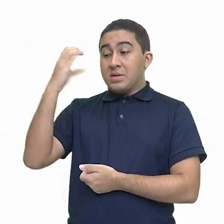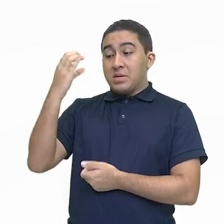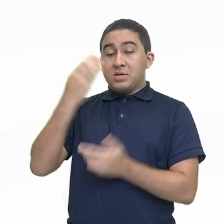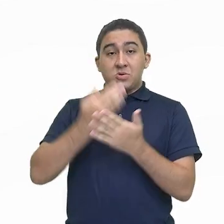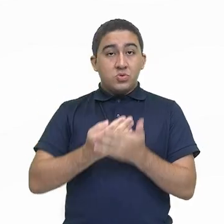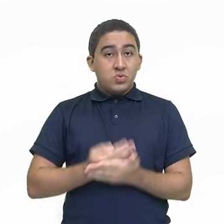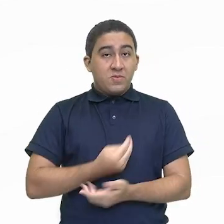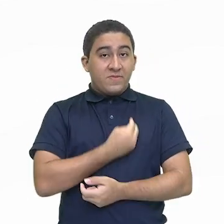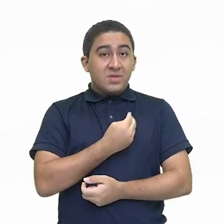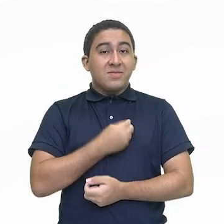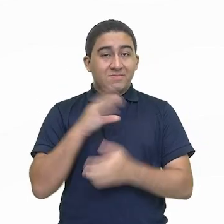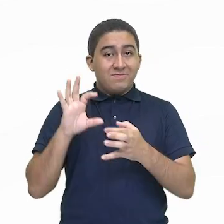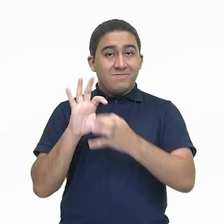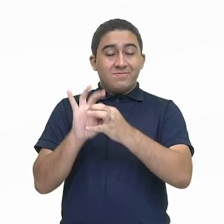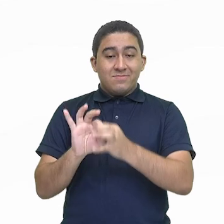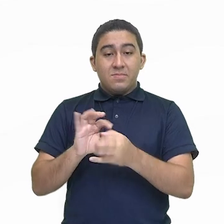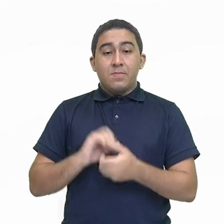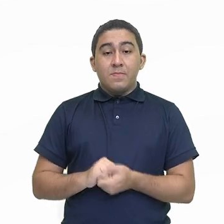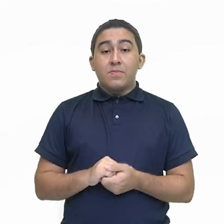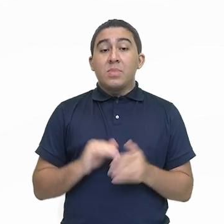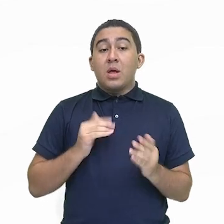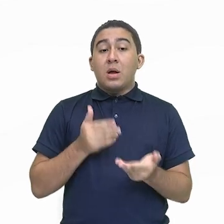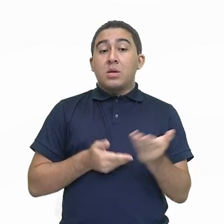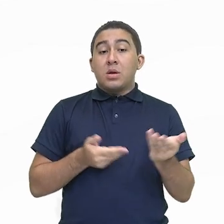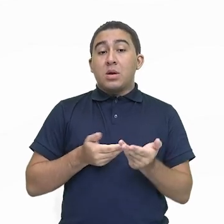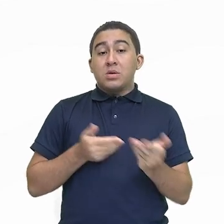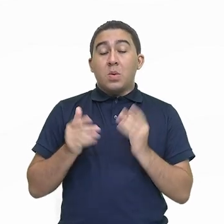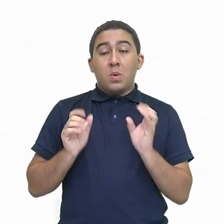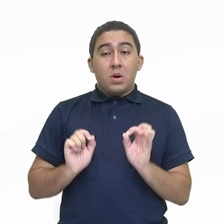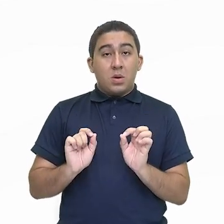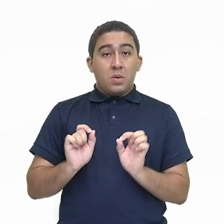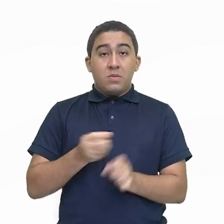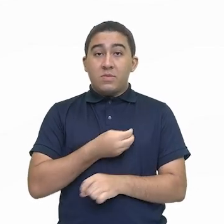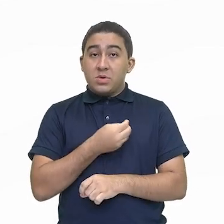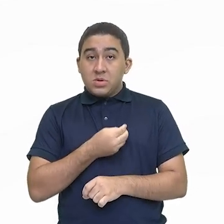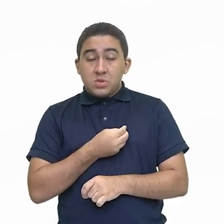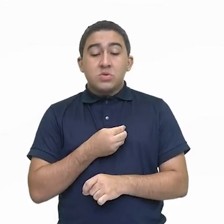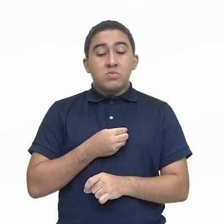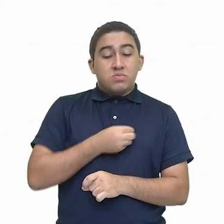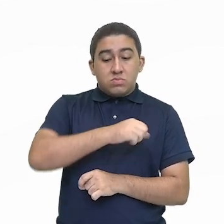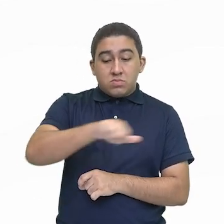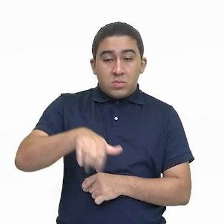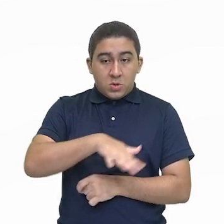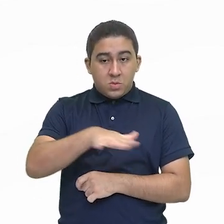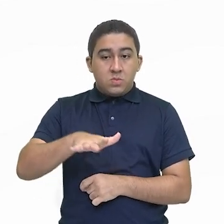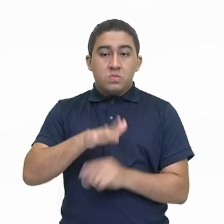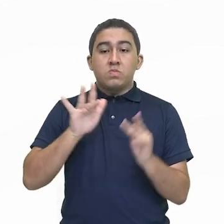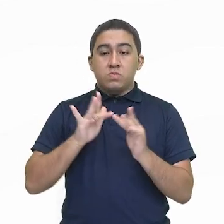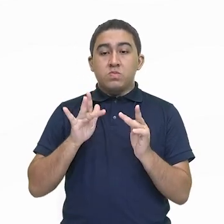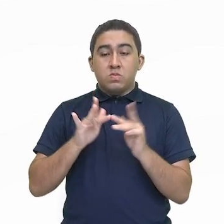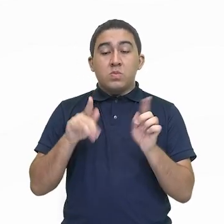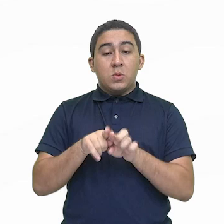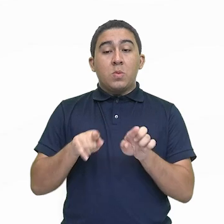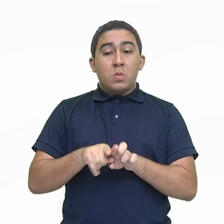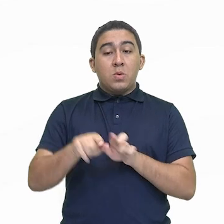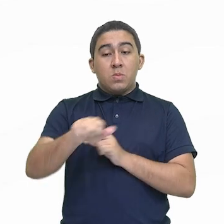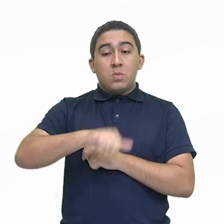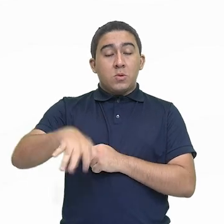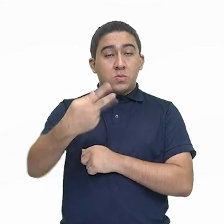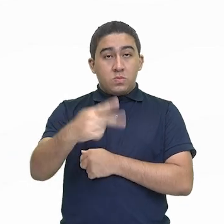a vida, a interação dos seres vivos entre si e com o meio